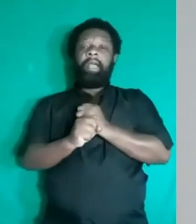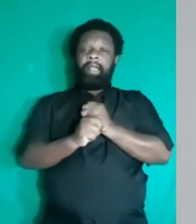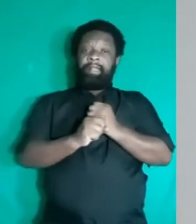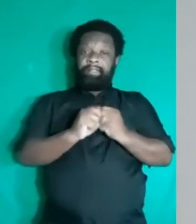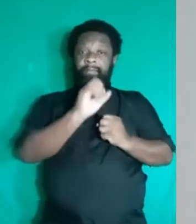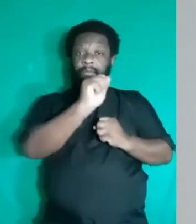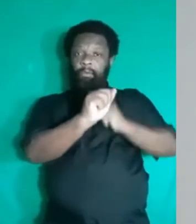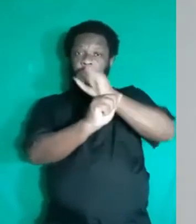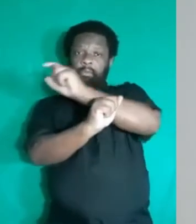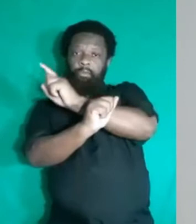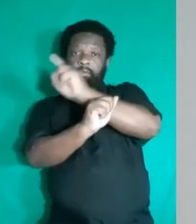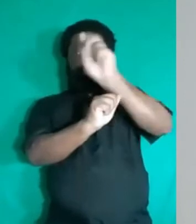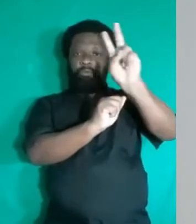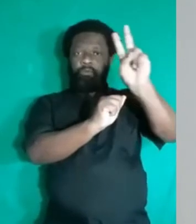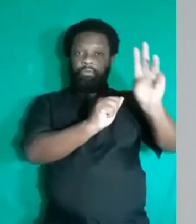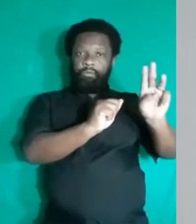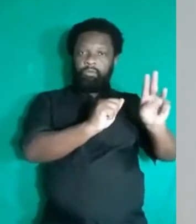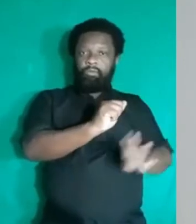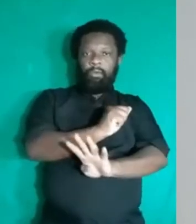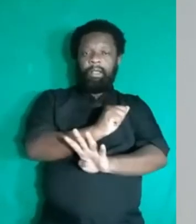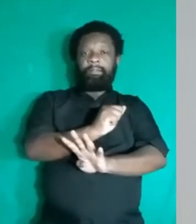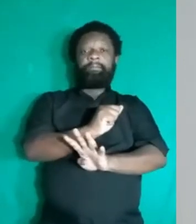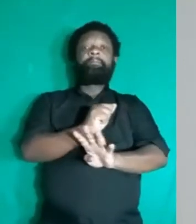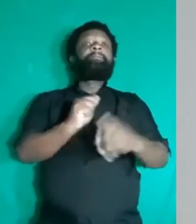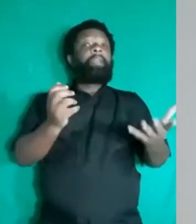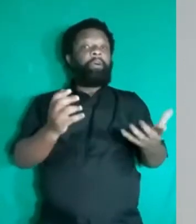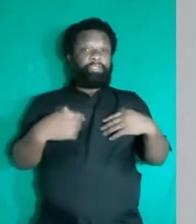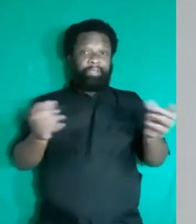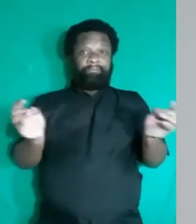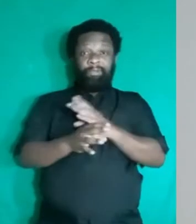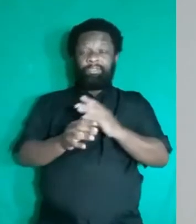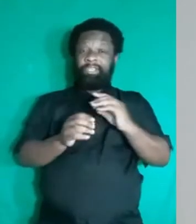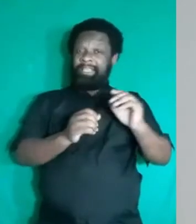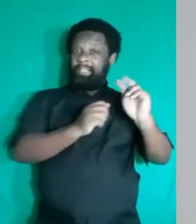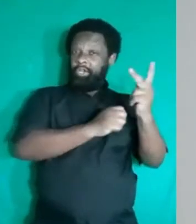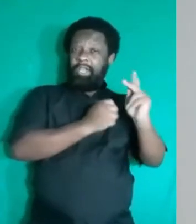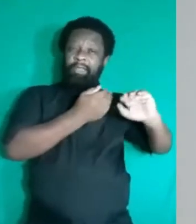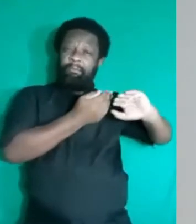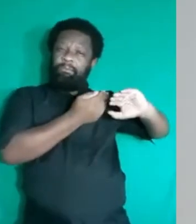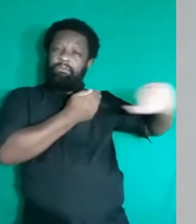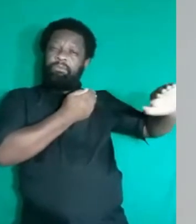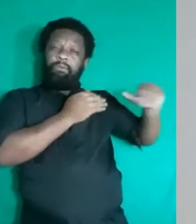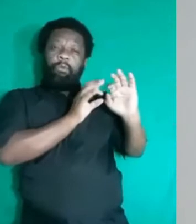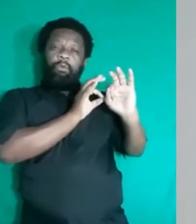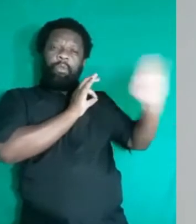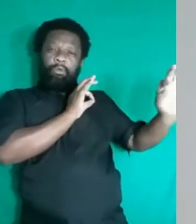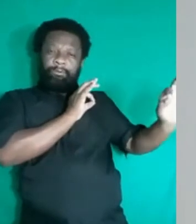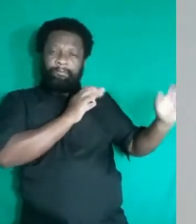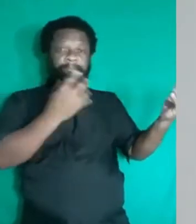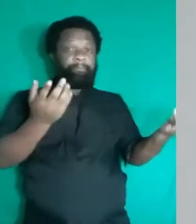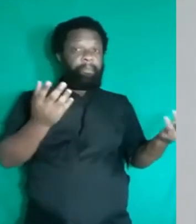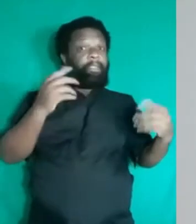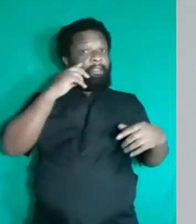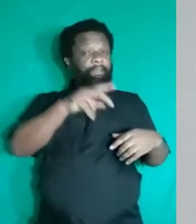um hidrogênio. Totalizando então 4 átomos em volta do fósforo. E o outro hidrogênio, porque são 3. Então ele vai ficar